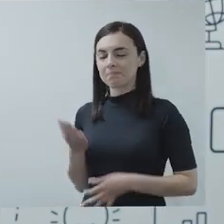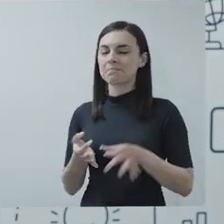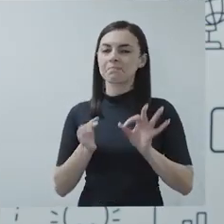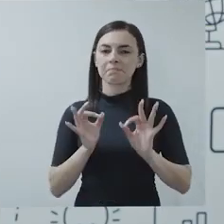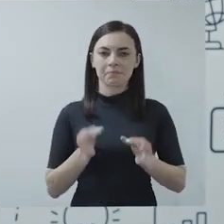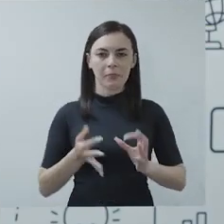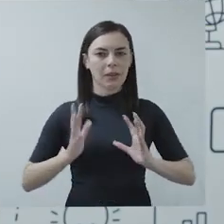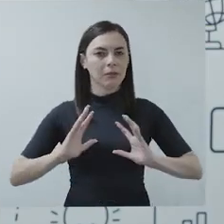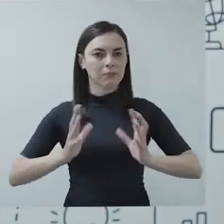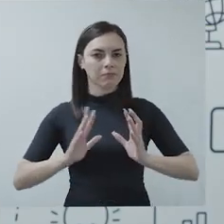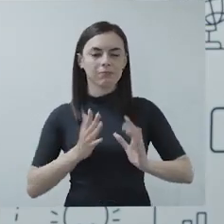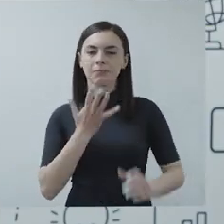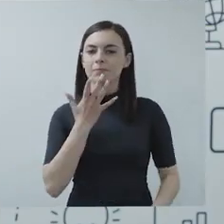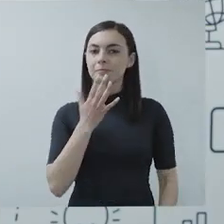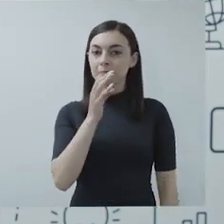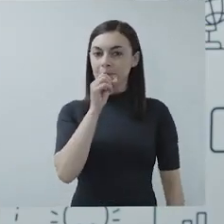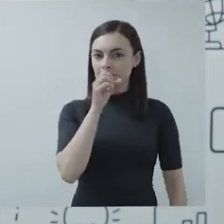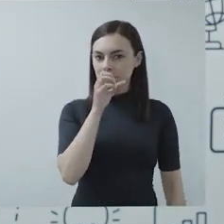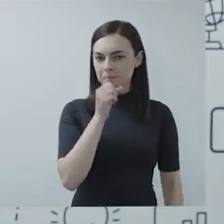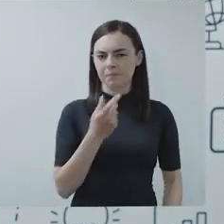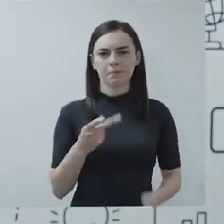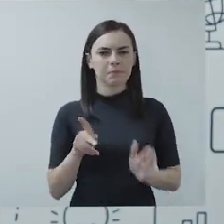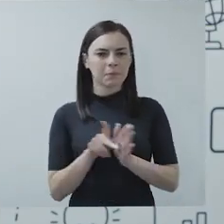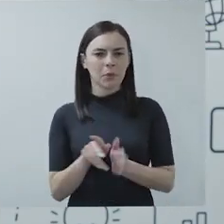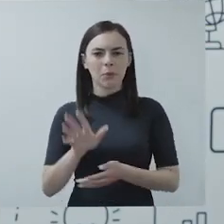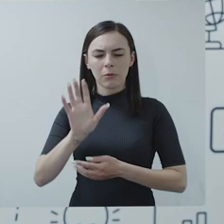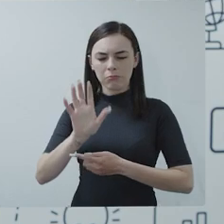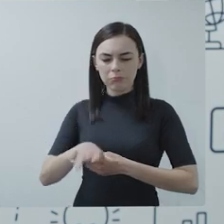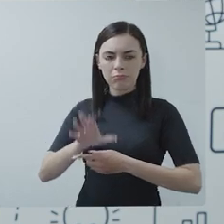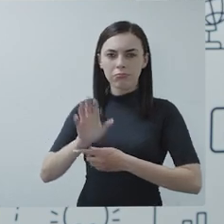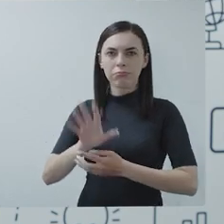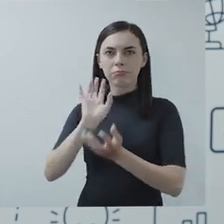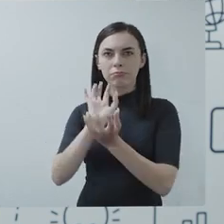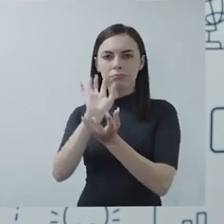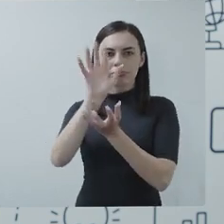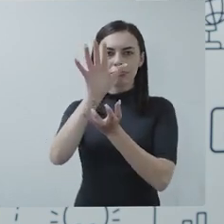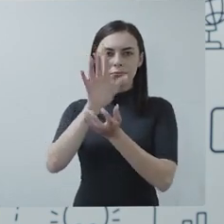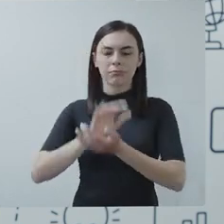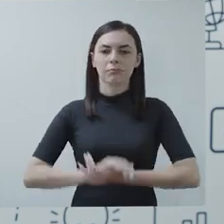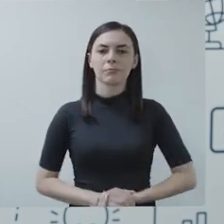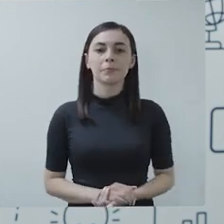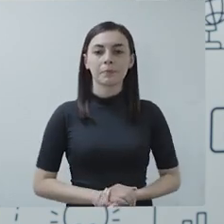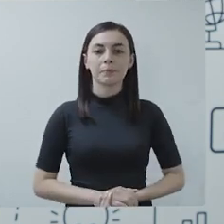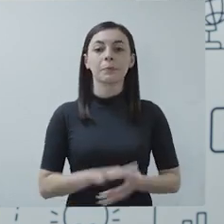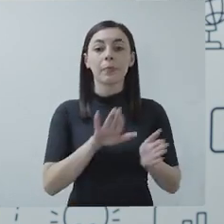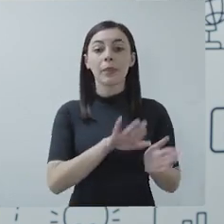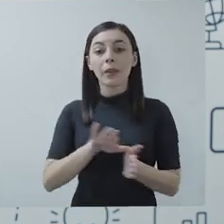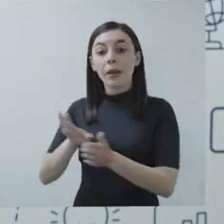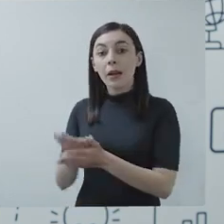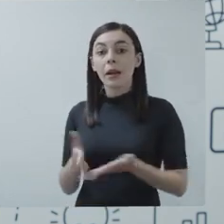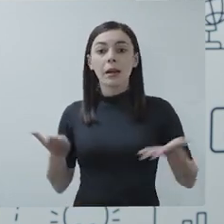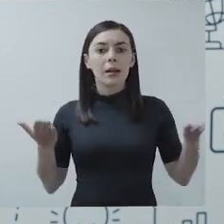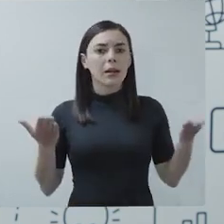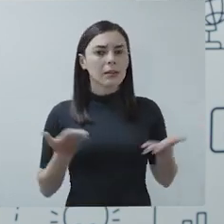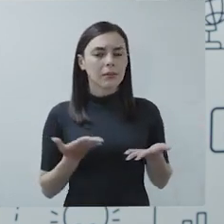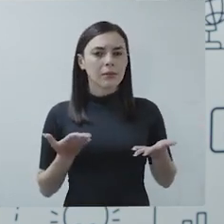bola aqui, a bola laranja, que é uma bola de basquete, certo? Agora eu quero que